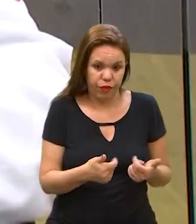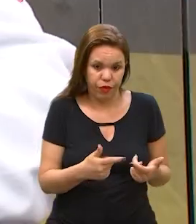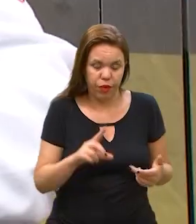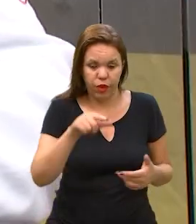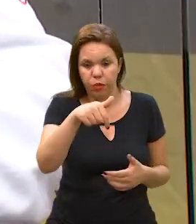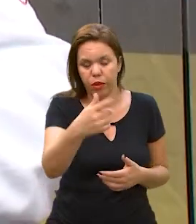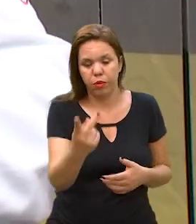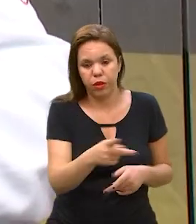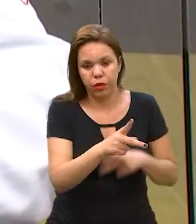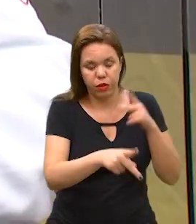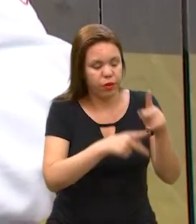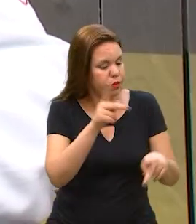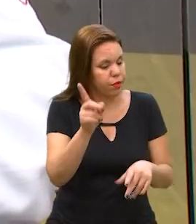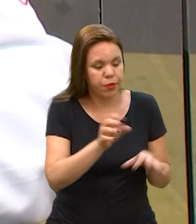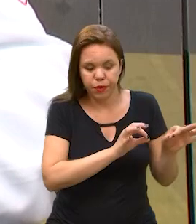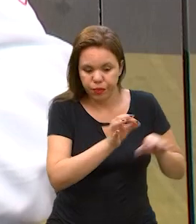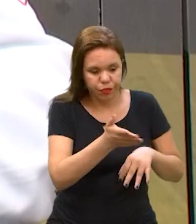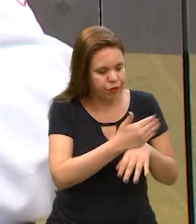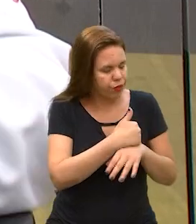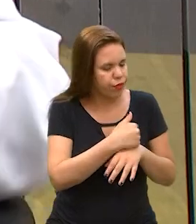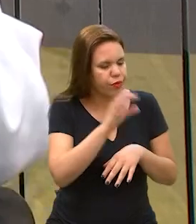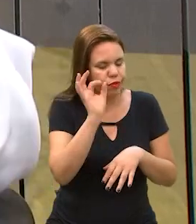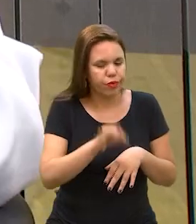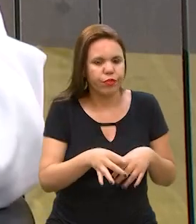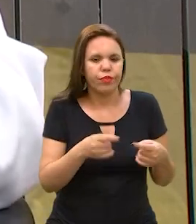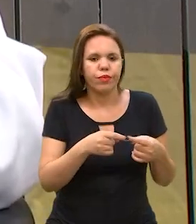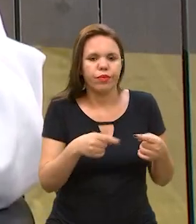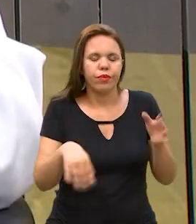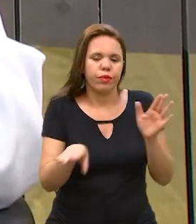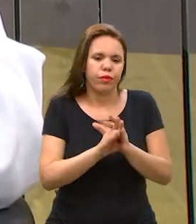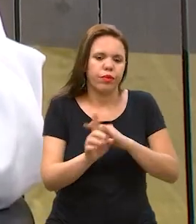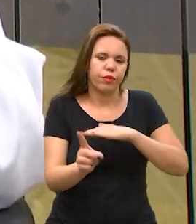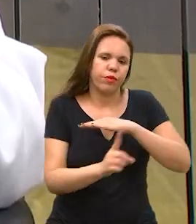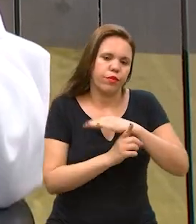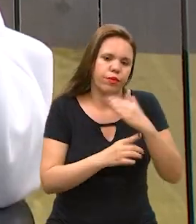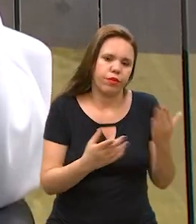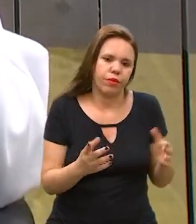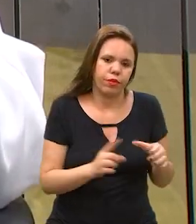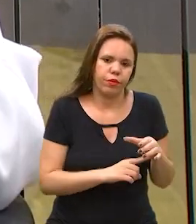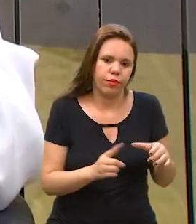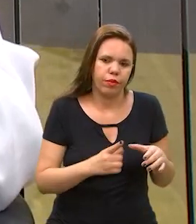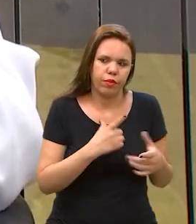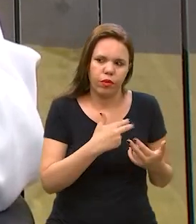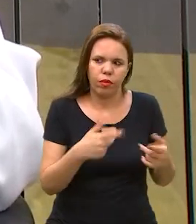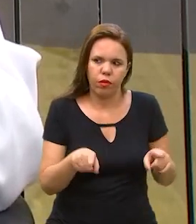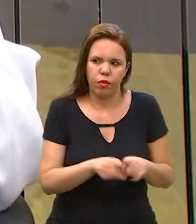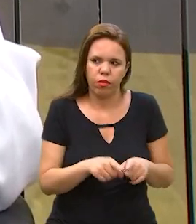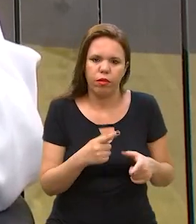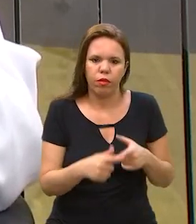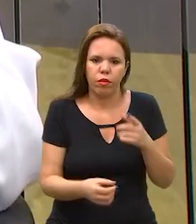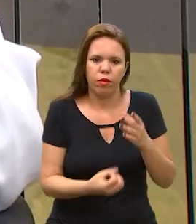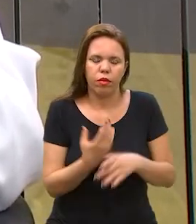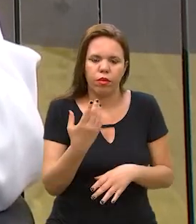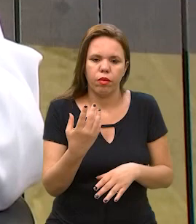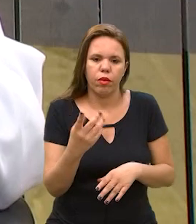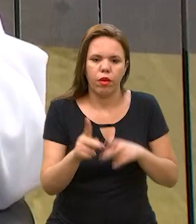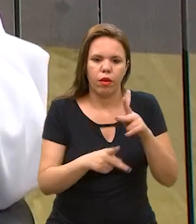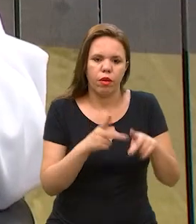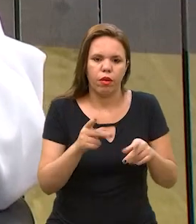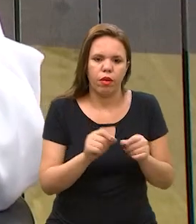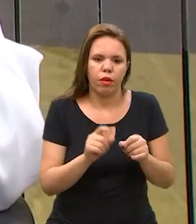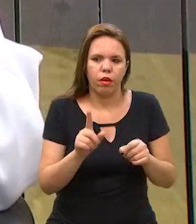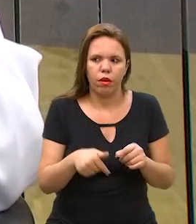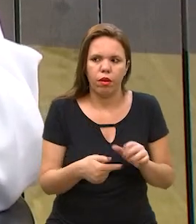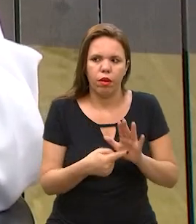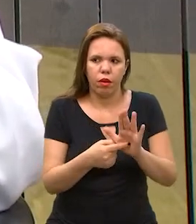se o paciente não estava no preparo correto. Quando ele chega ao laboratório, tem outras questões que envolvem o paciente, que é